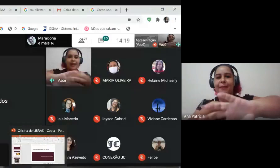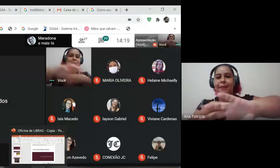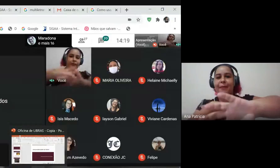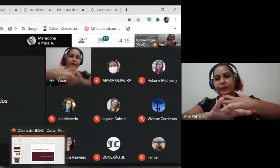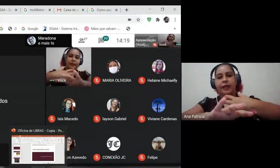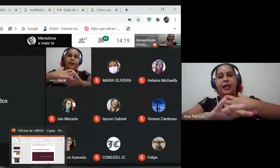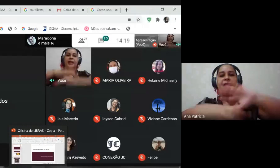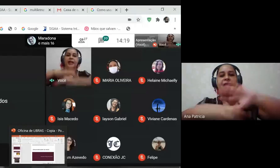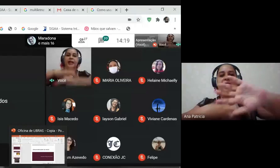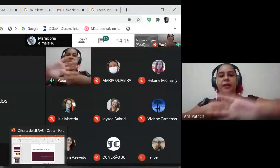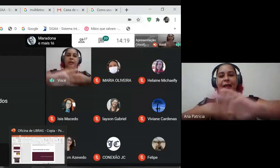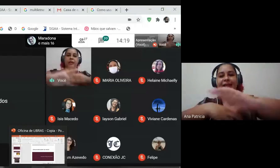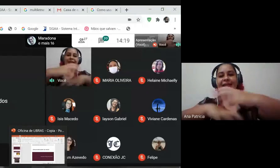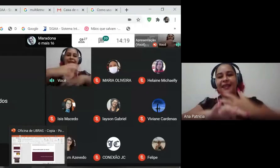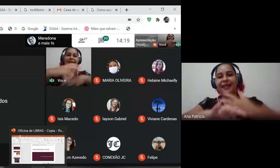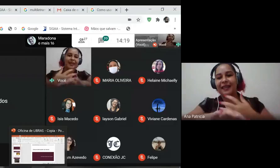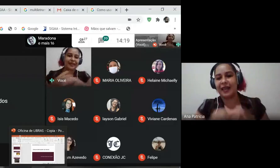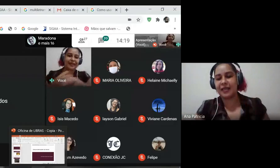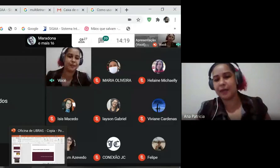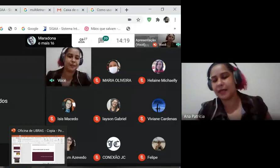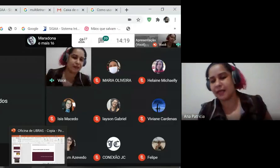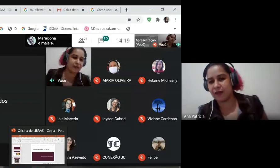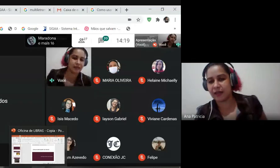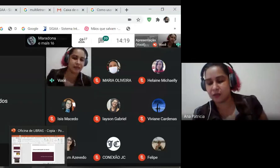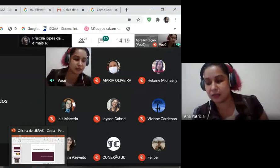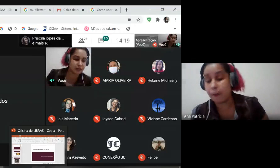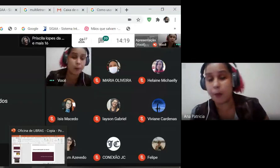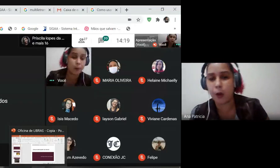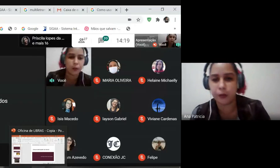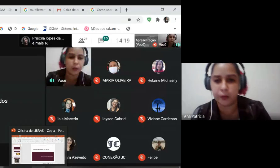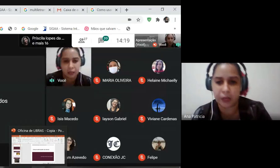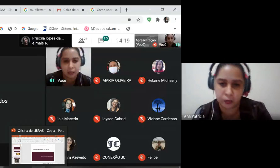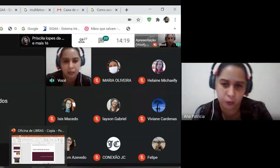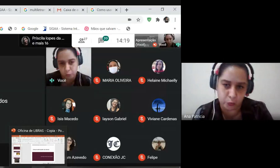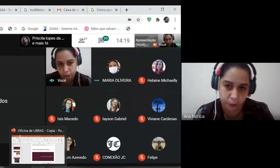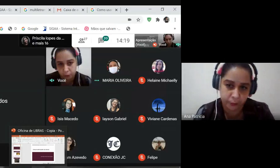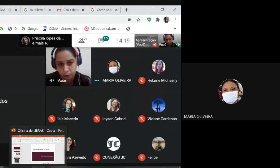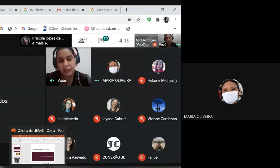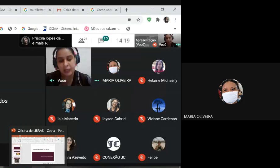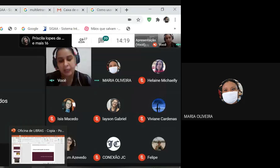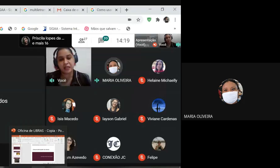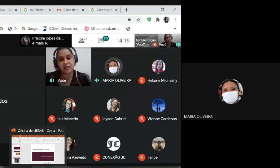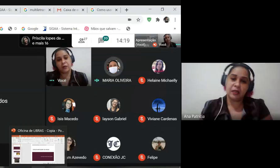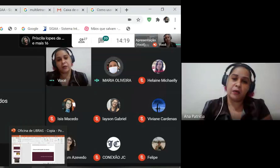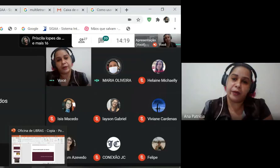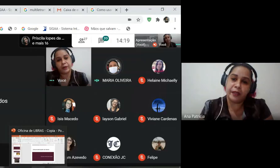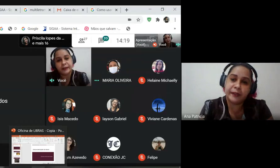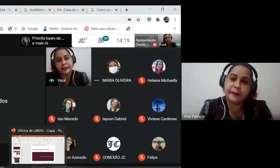empatia. Né? Esse sinal de empatia, ele traz bem essa reflexão de se pôr no lugar do outro.